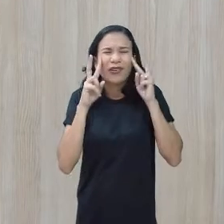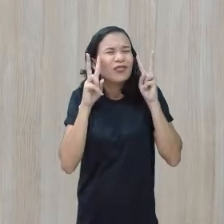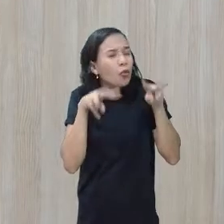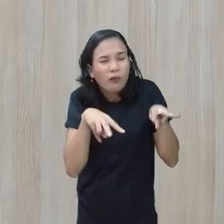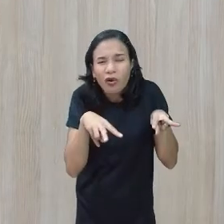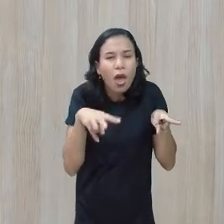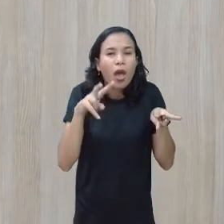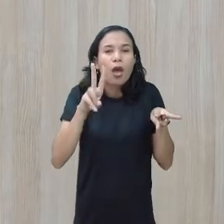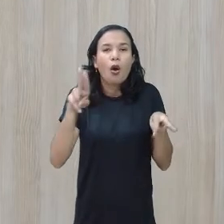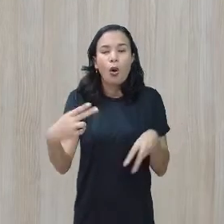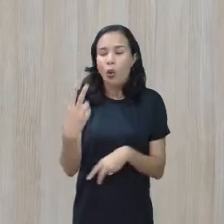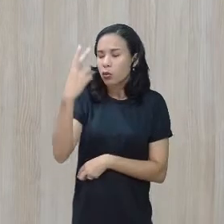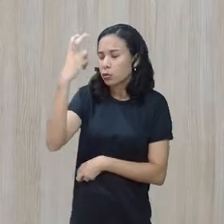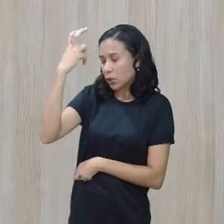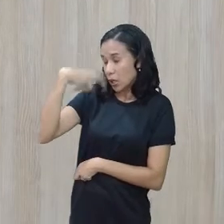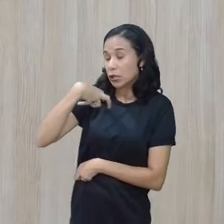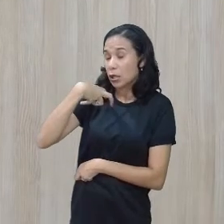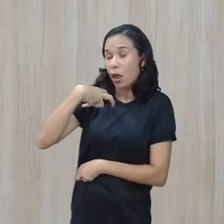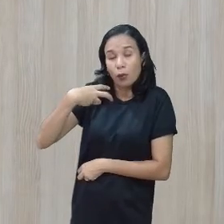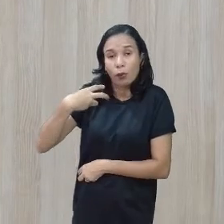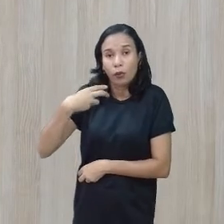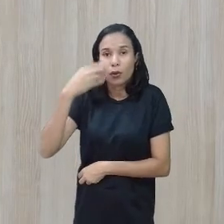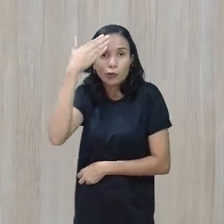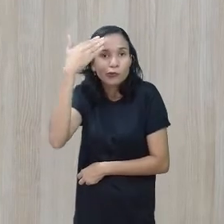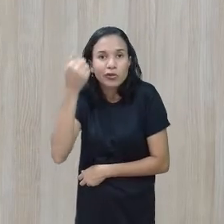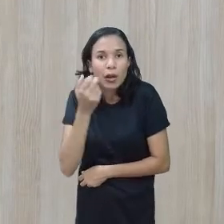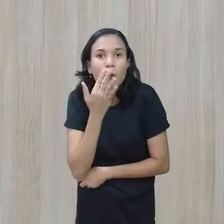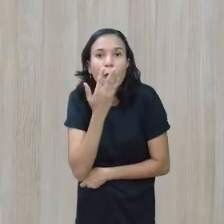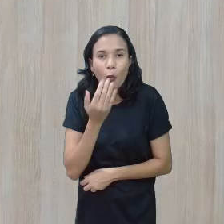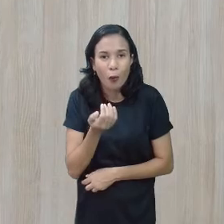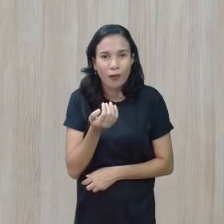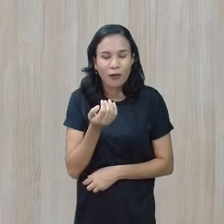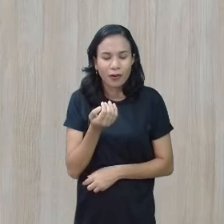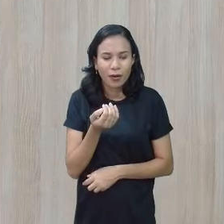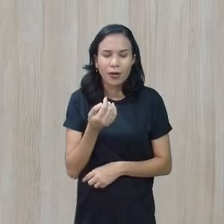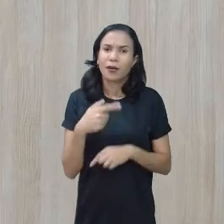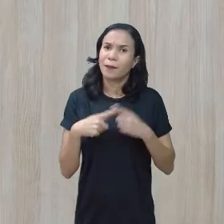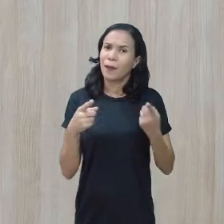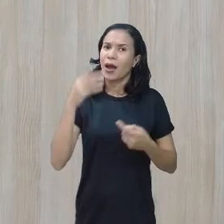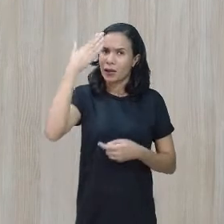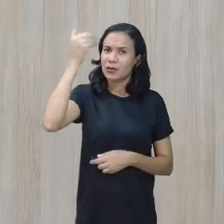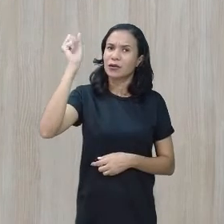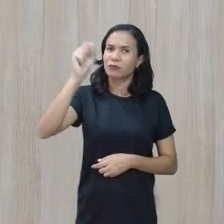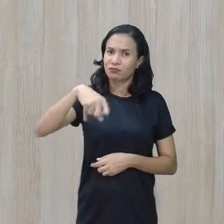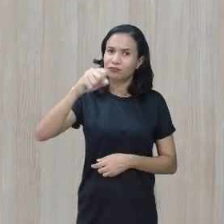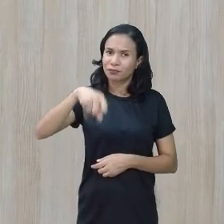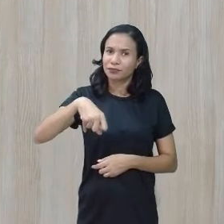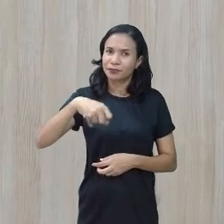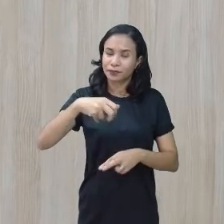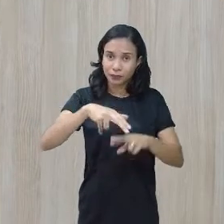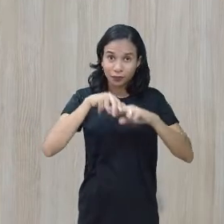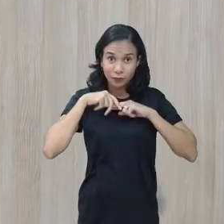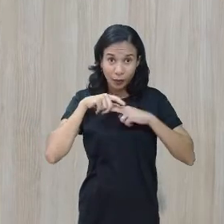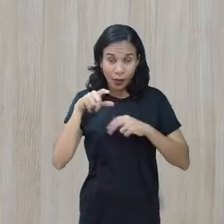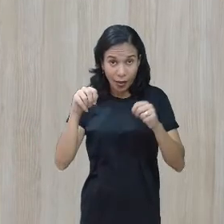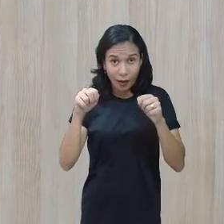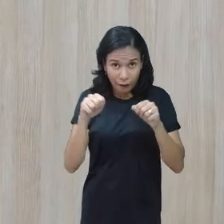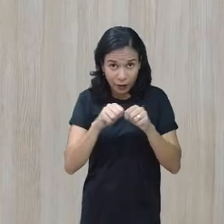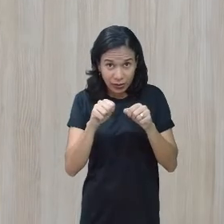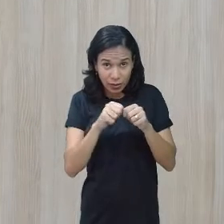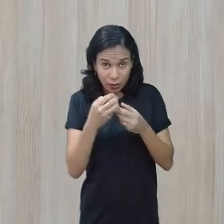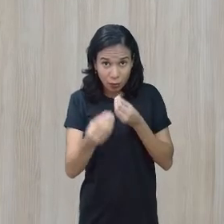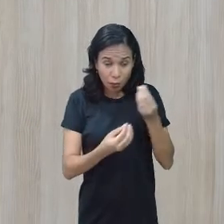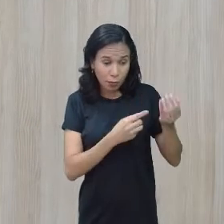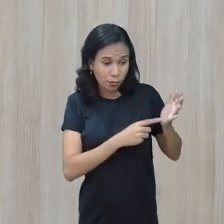ou porque tem cegueira, não sabe a cor que se está usando. Não é isso, Alami? Exato. Então, assim, quando se faz a apresentação,